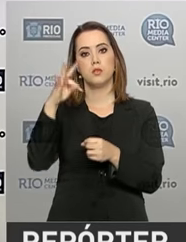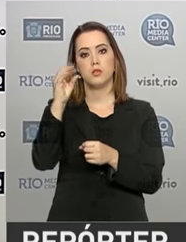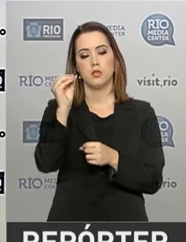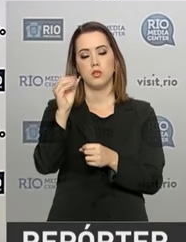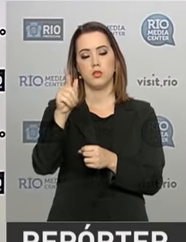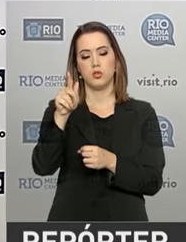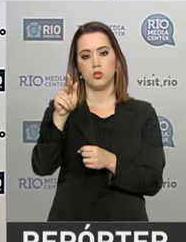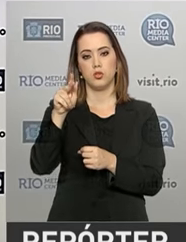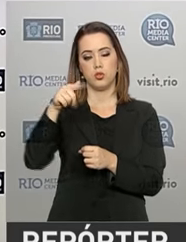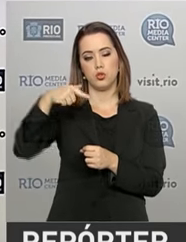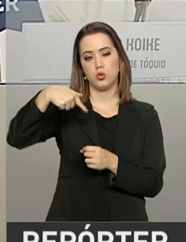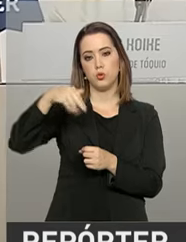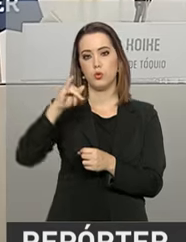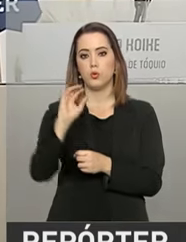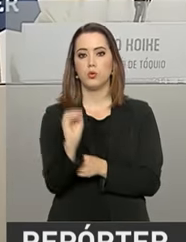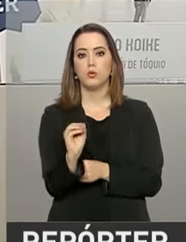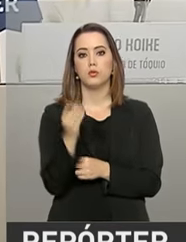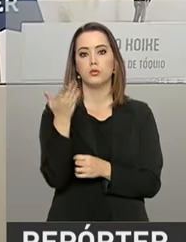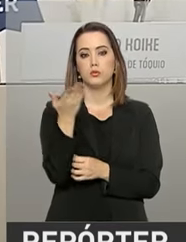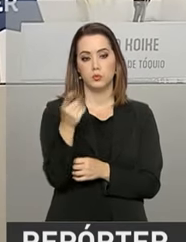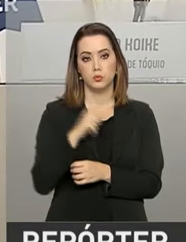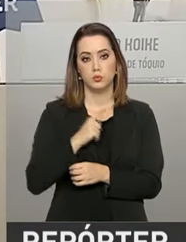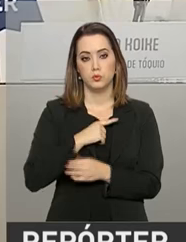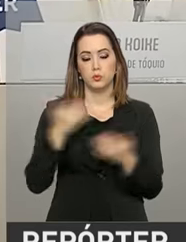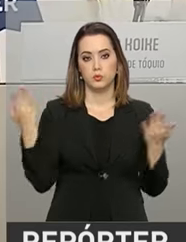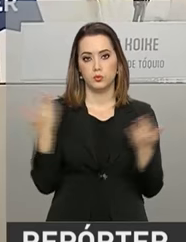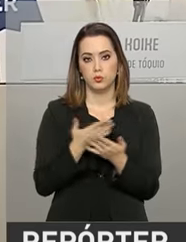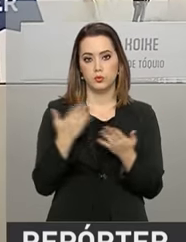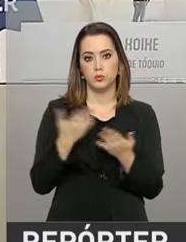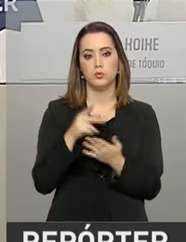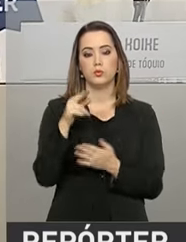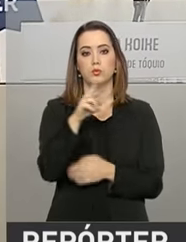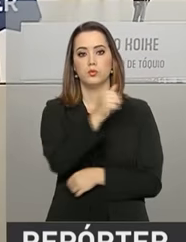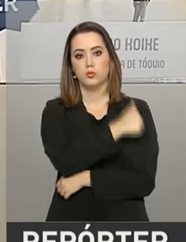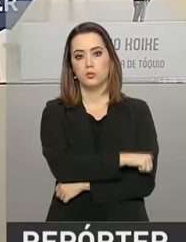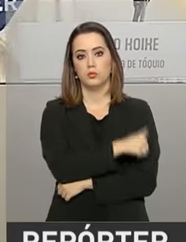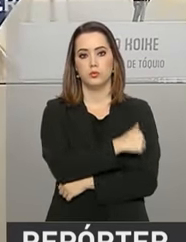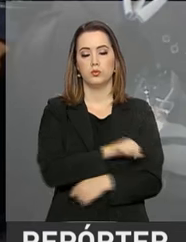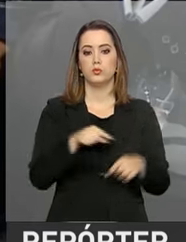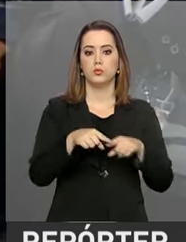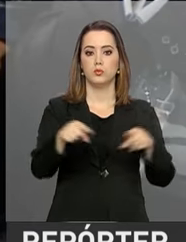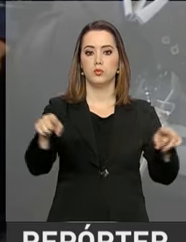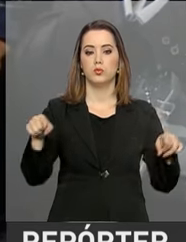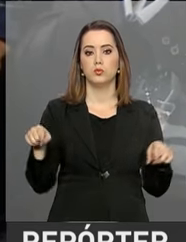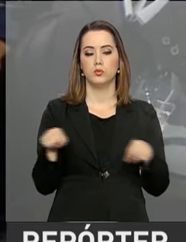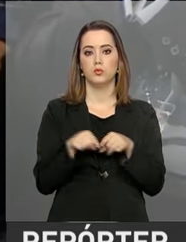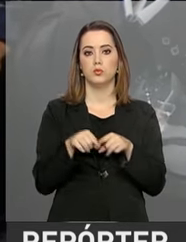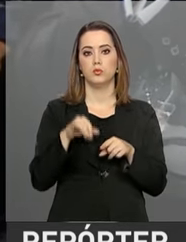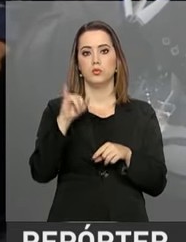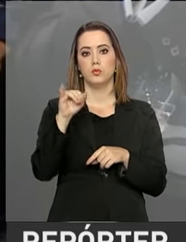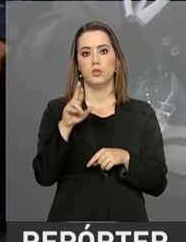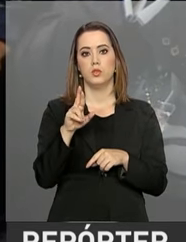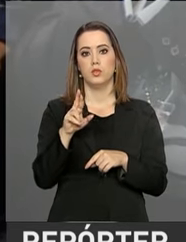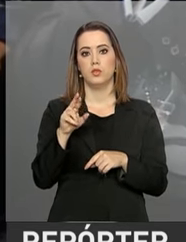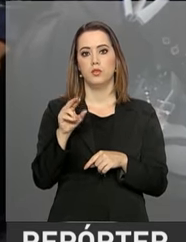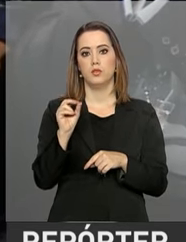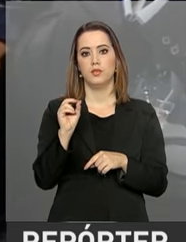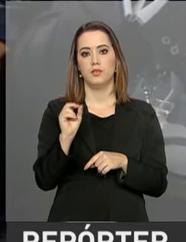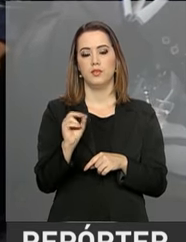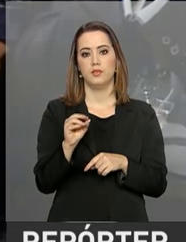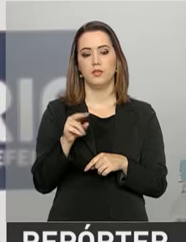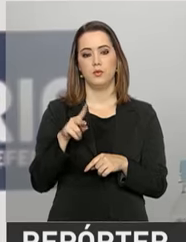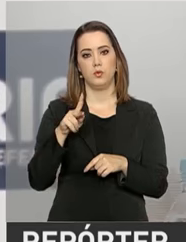Durante a entrevista coletiva hoje no Rio de Janeiro no rio Media Center iur yurik